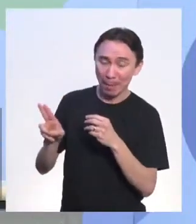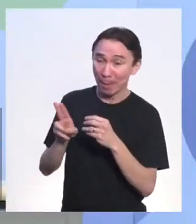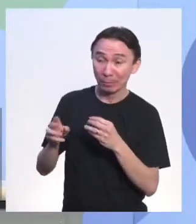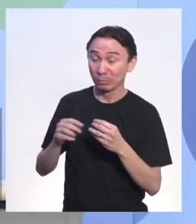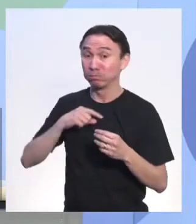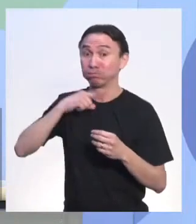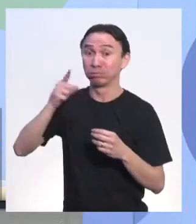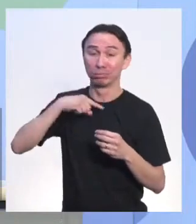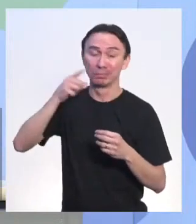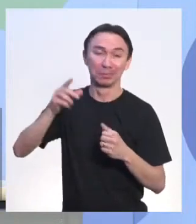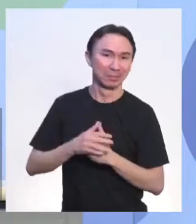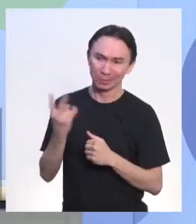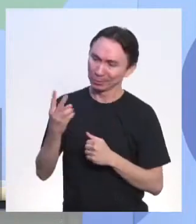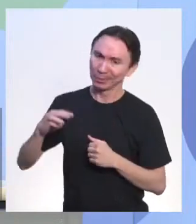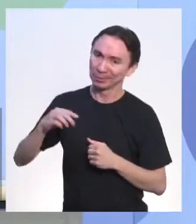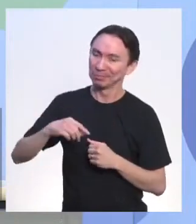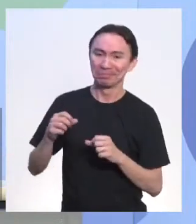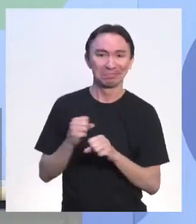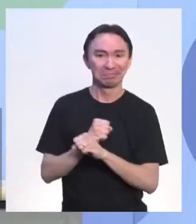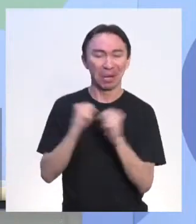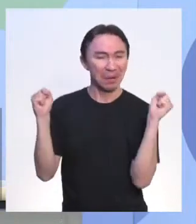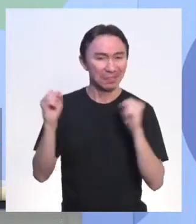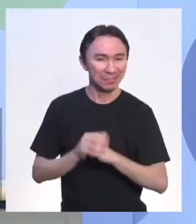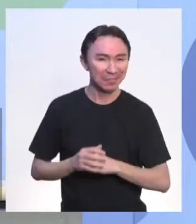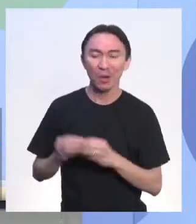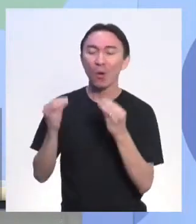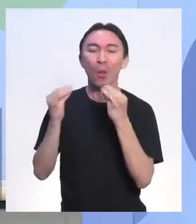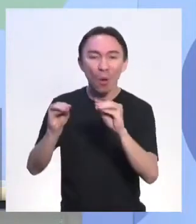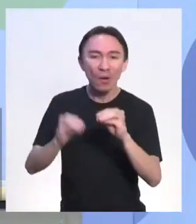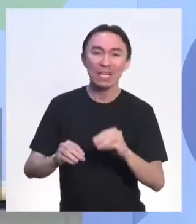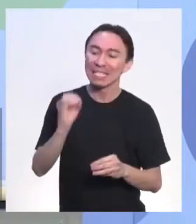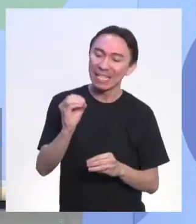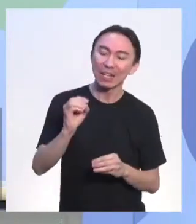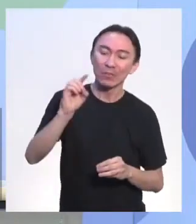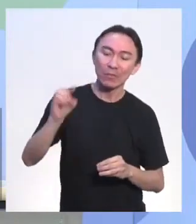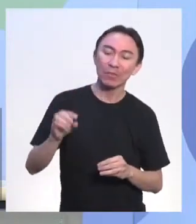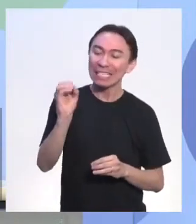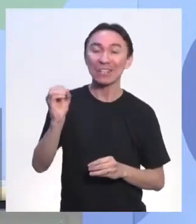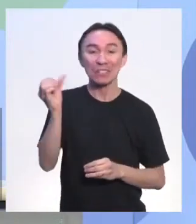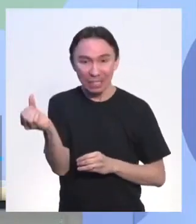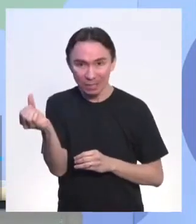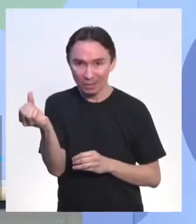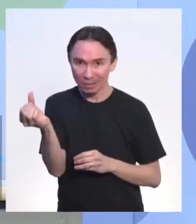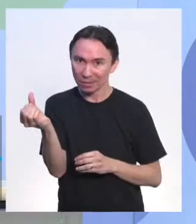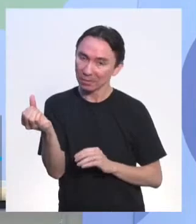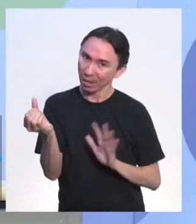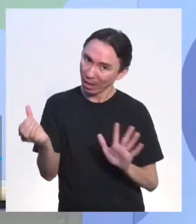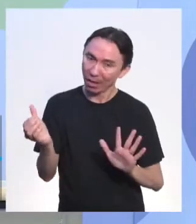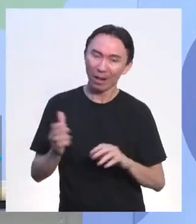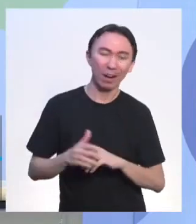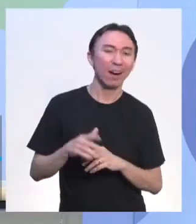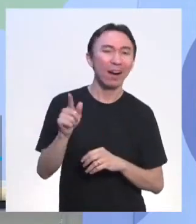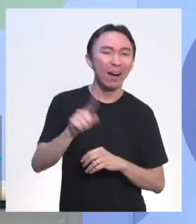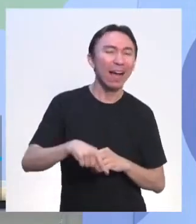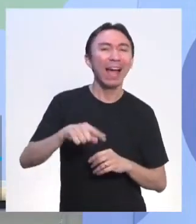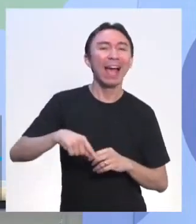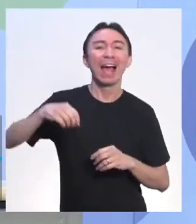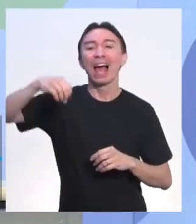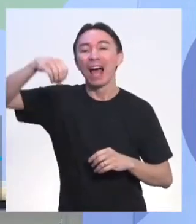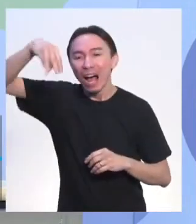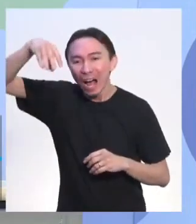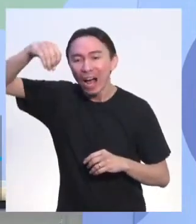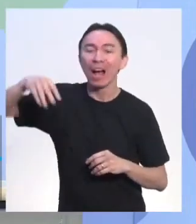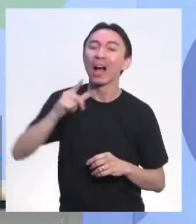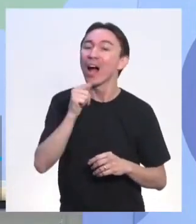2 minutos. Bom, eles colocaram lá que o menor é o 0,06, ou seja, 6 centésimos, que é água, luz e